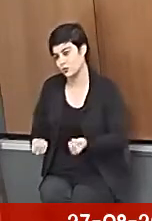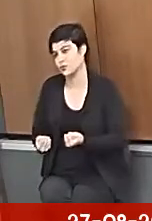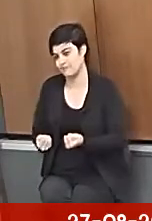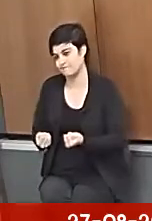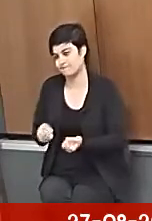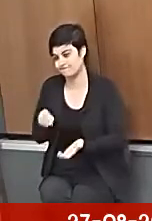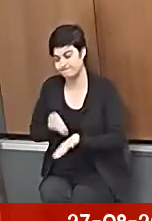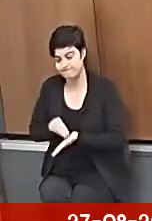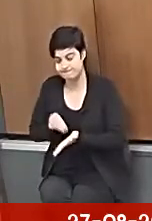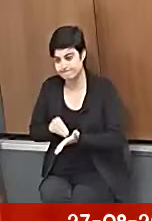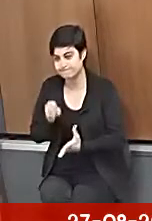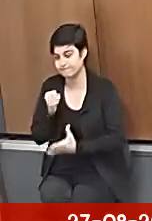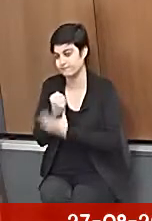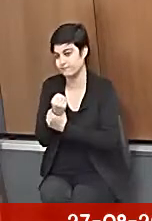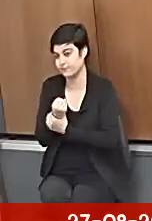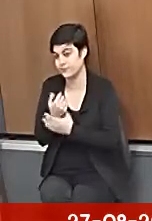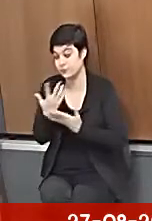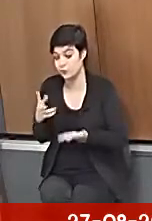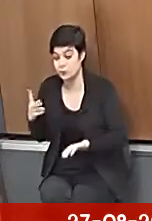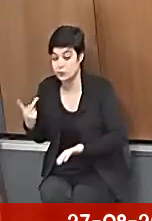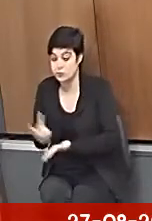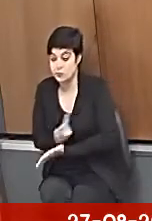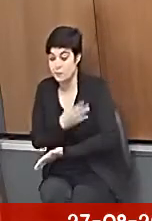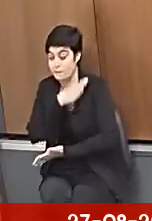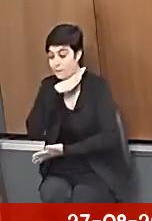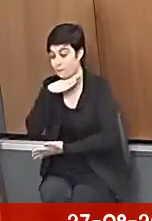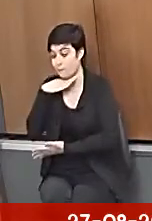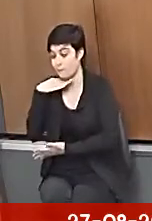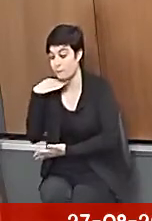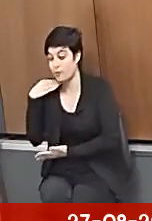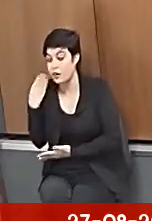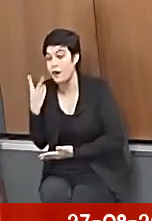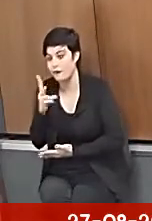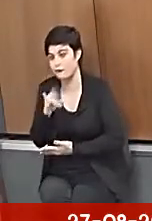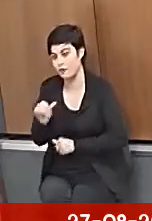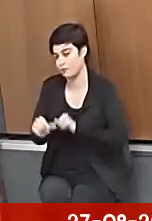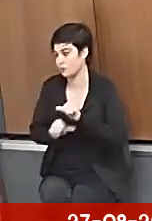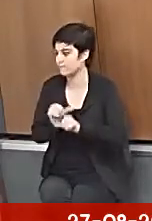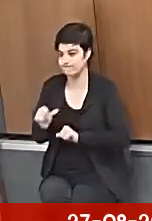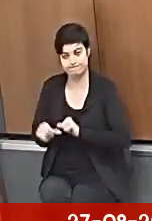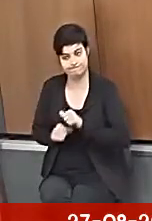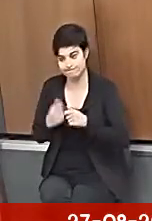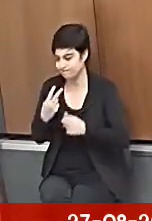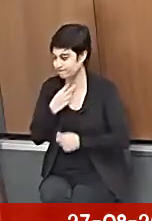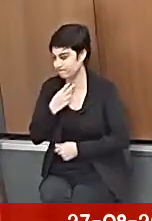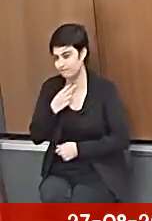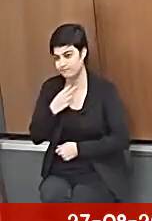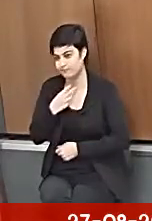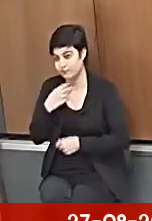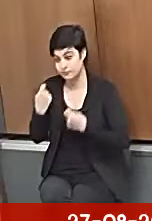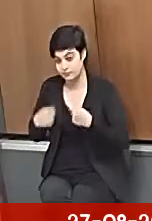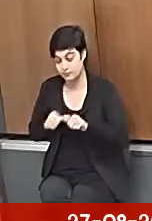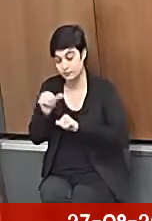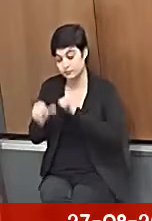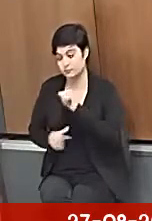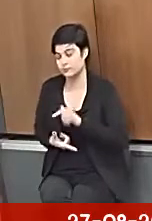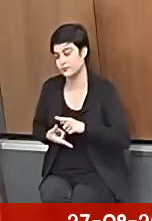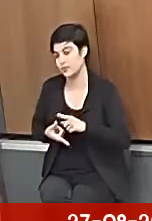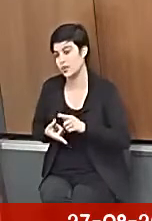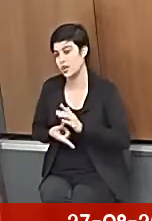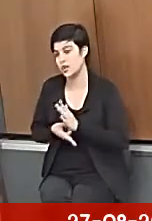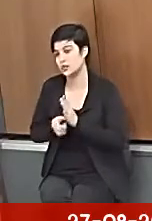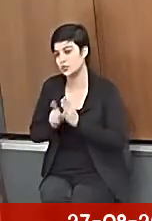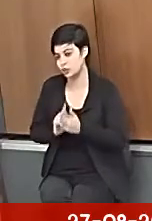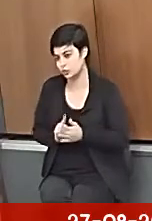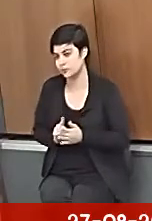esperando acontecer uma fatalidade nenhuma um a morte lá dentro e vou já aconteceu para tomar uma providência então a comissão